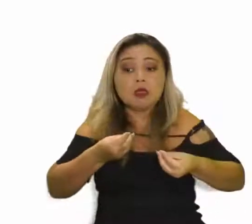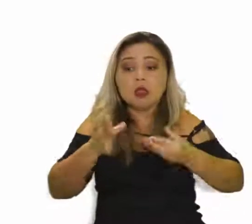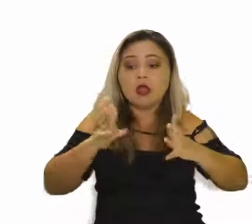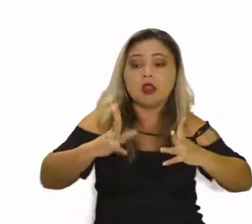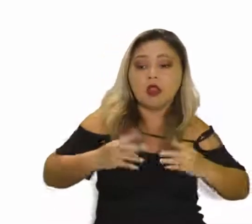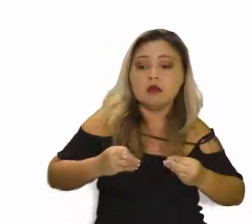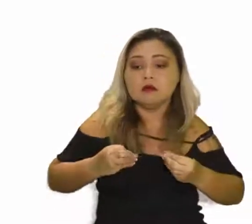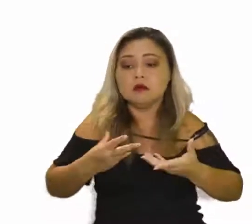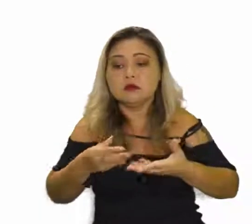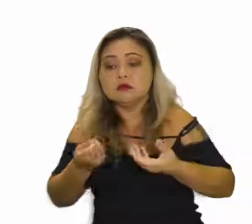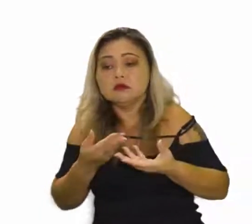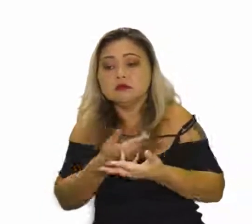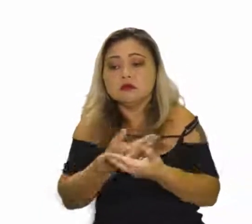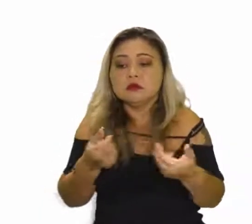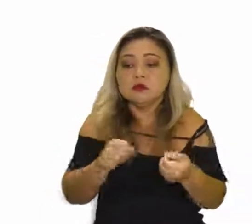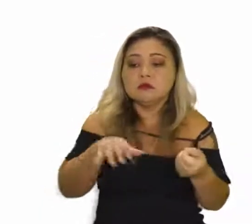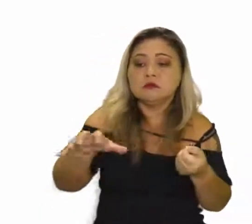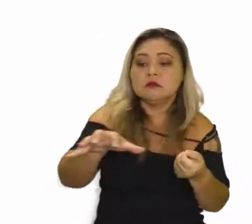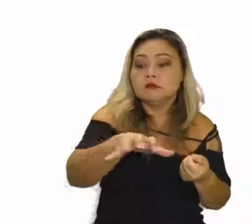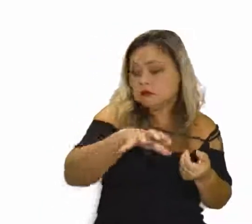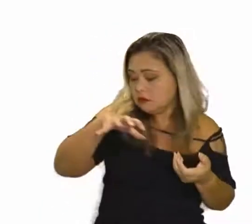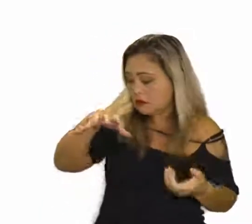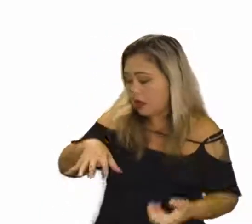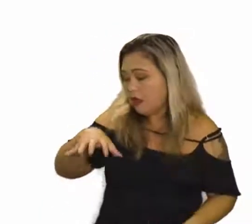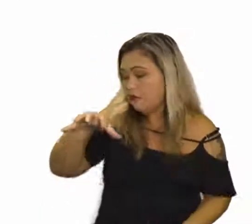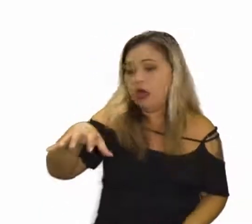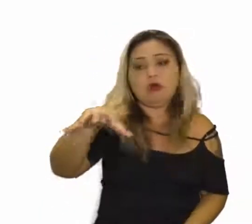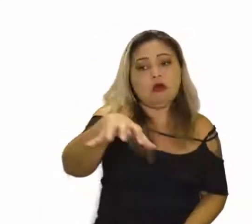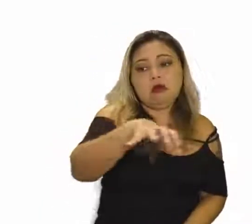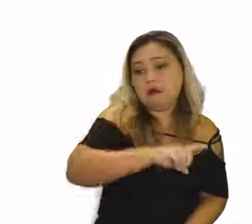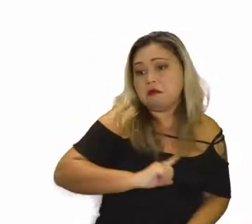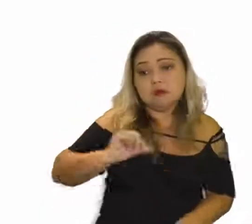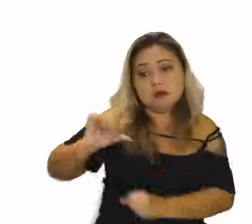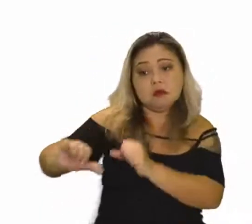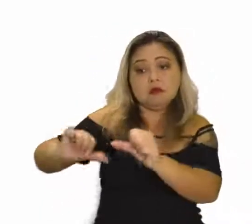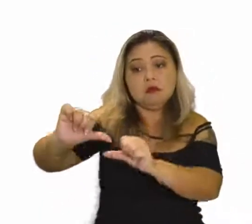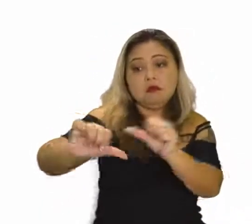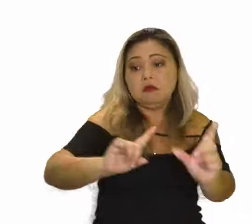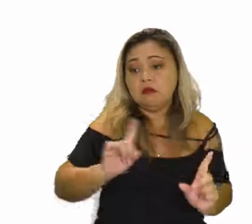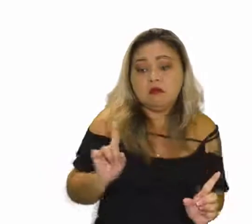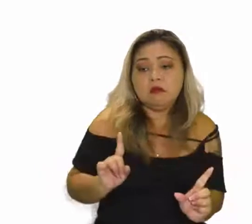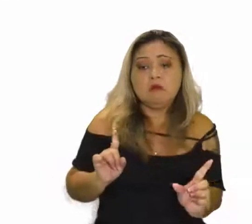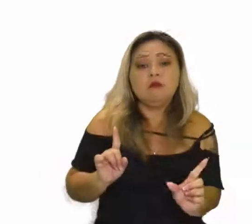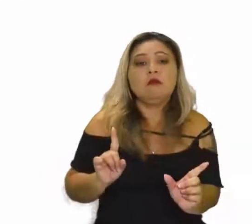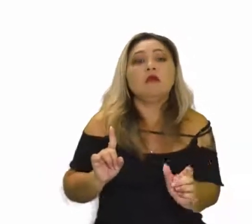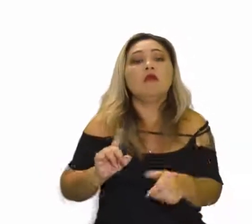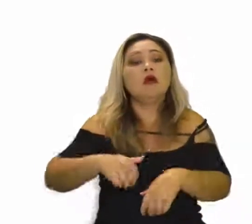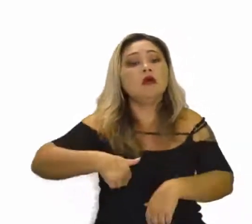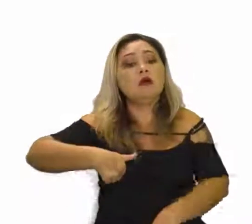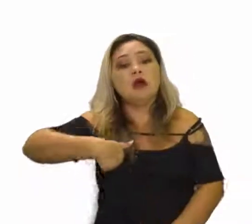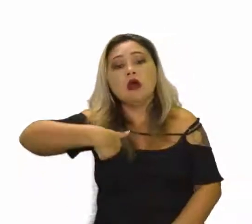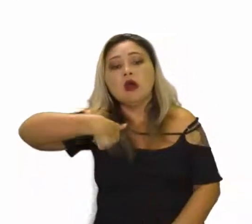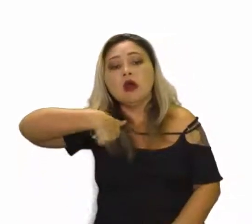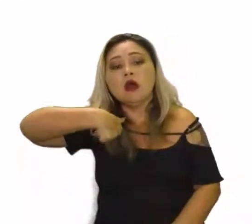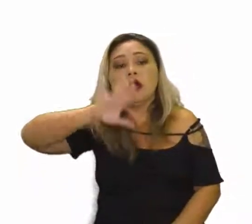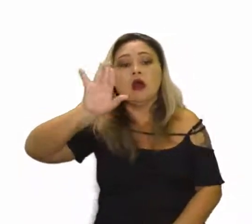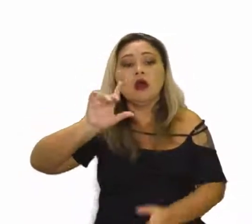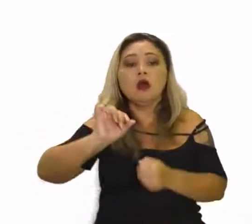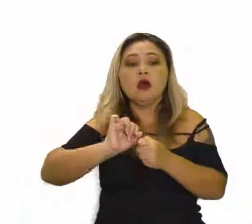manejo, muitas atividades de setoriação, tá bom? Alta produtividade,